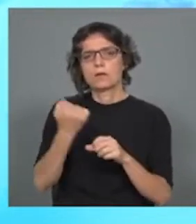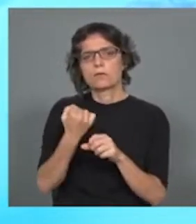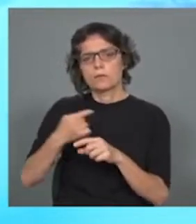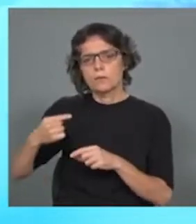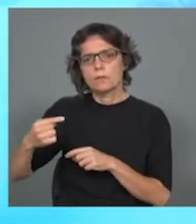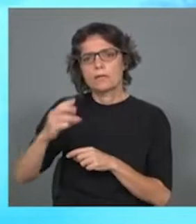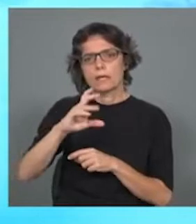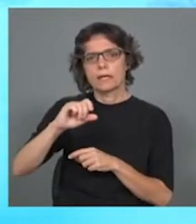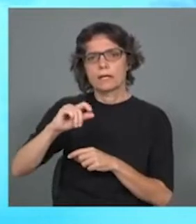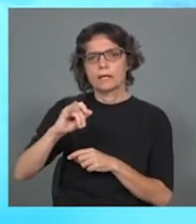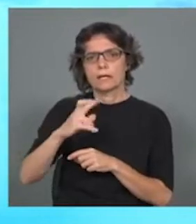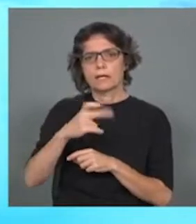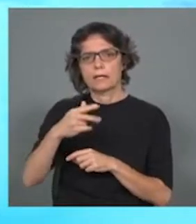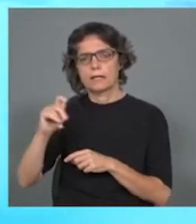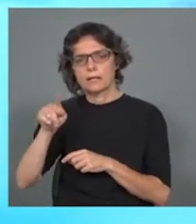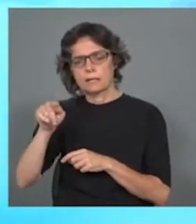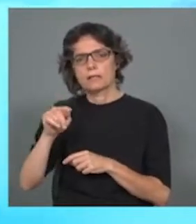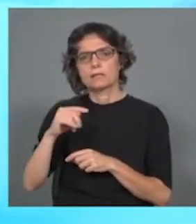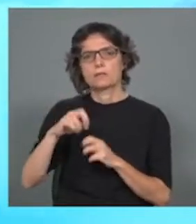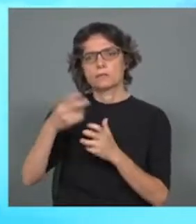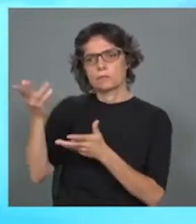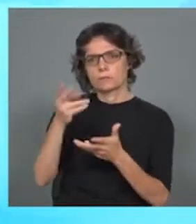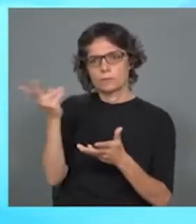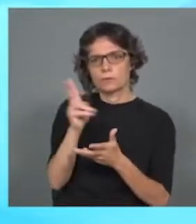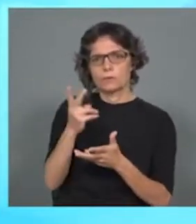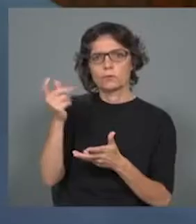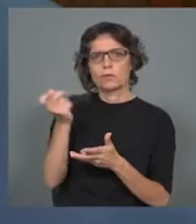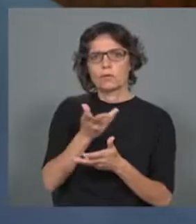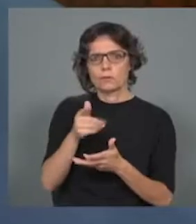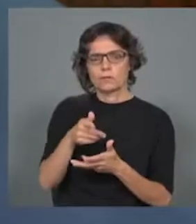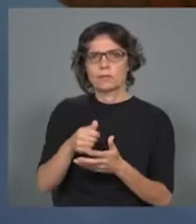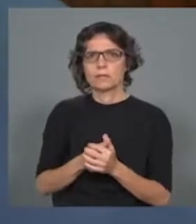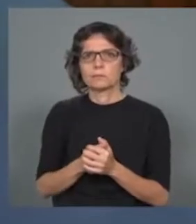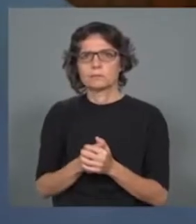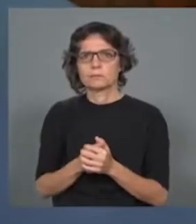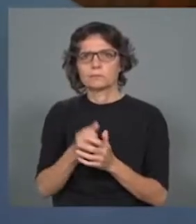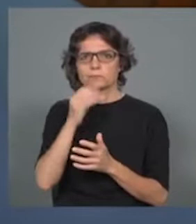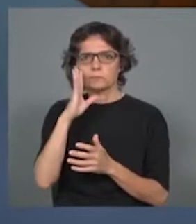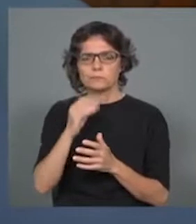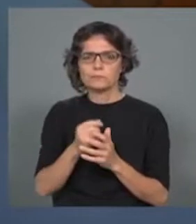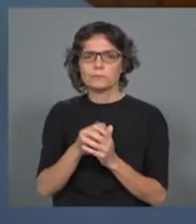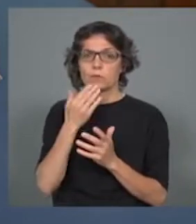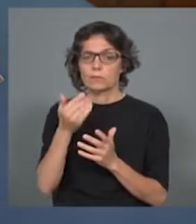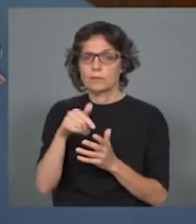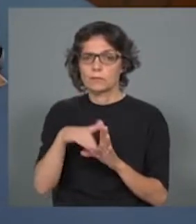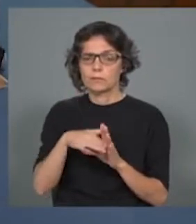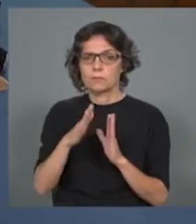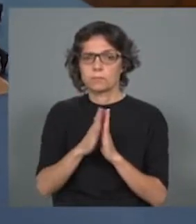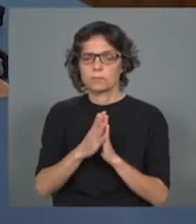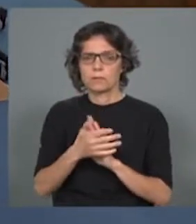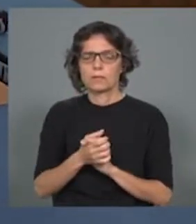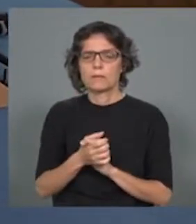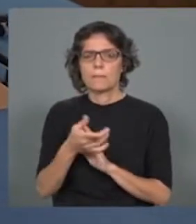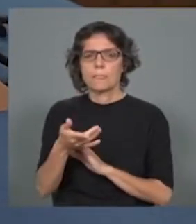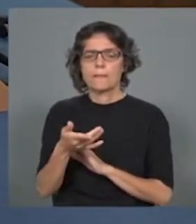com Rita Valadas e com Márcia Carvalho, que estão hoje connosco, e que cumprimento. Muito boa tarde. Boa tarde. Obrigado por estarem no programa Eclésia. É